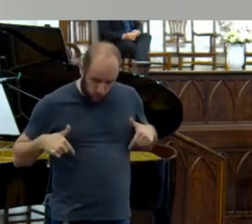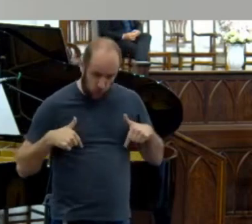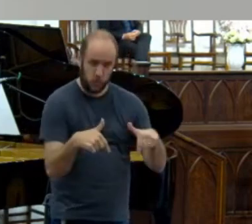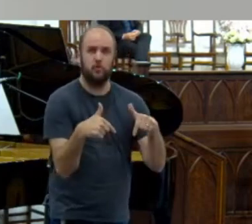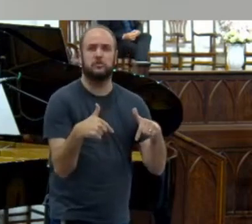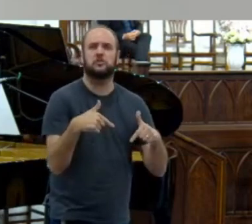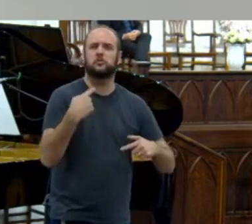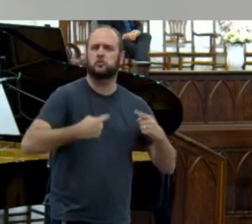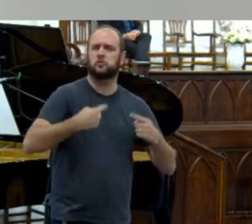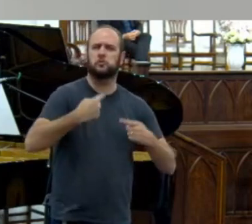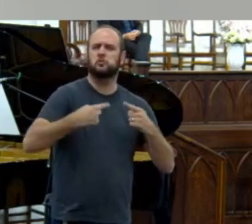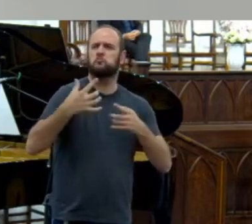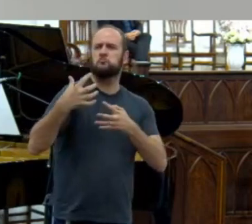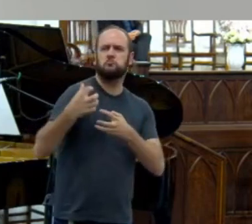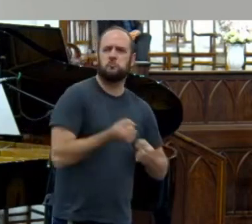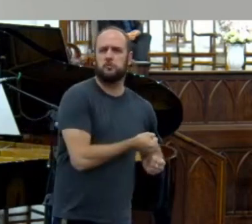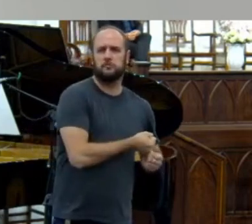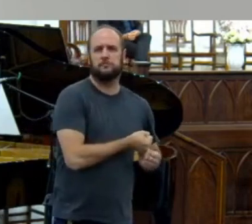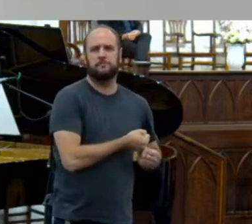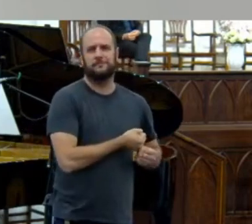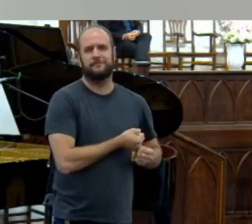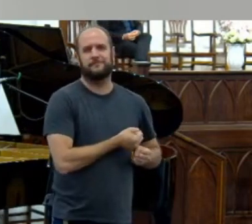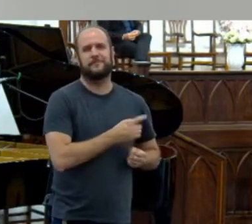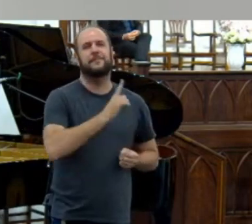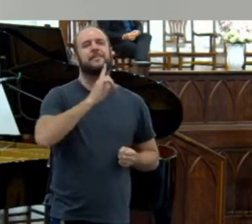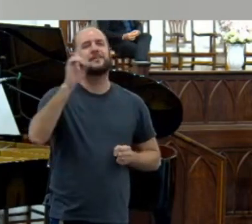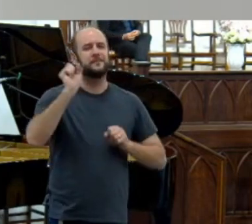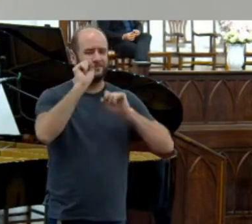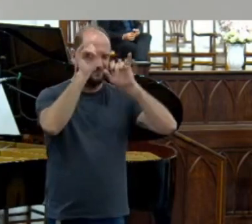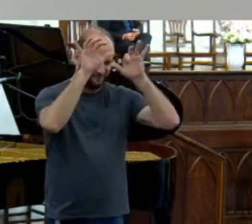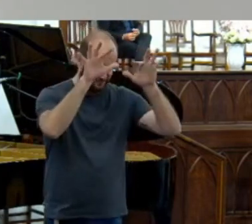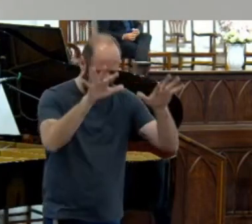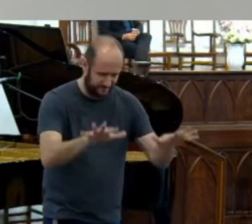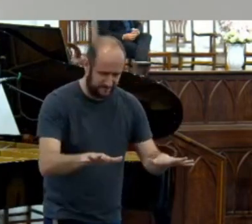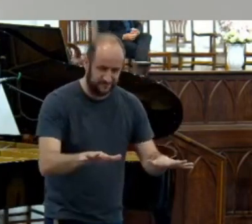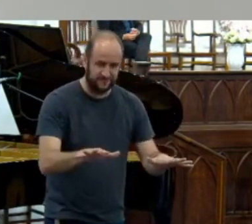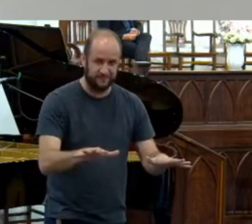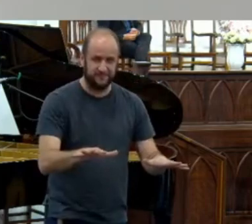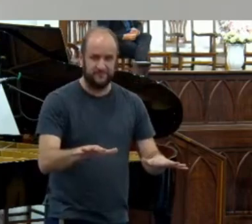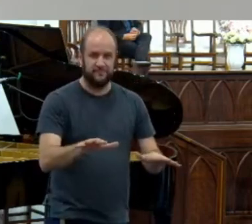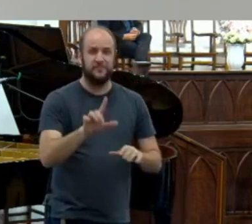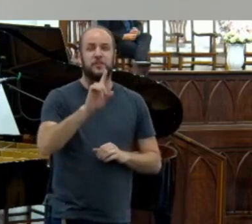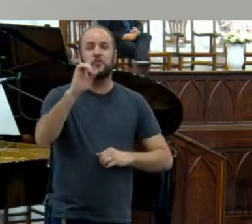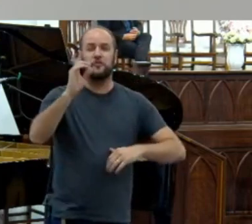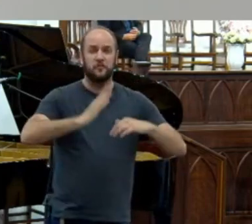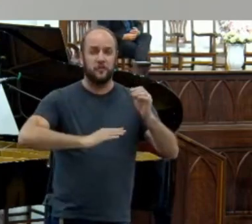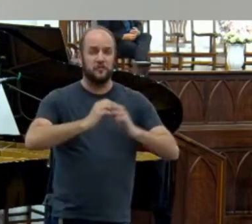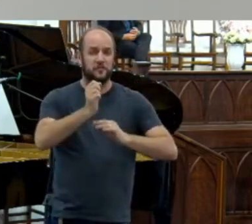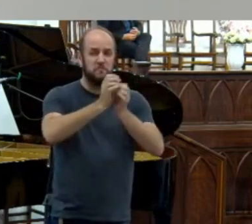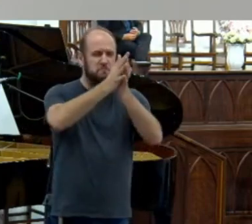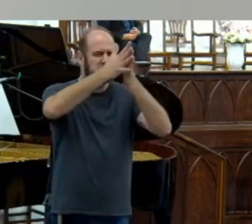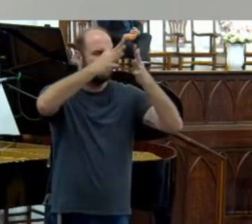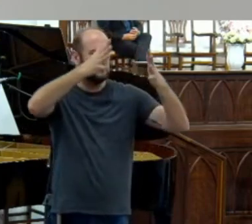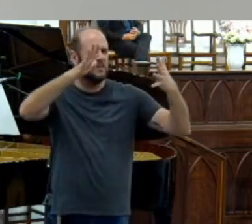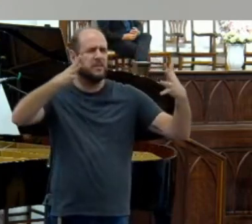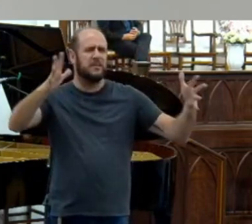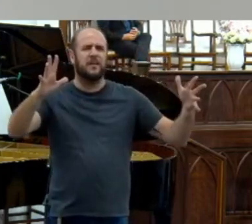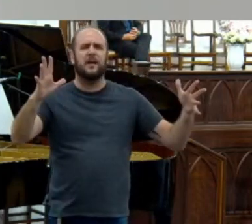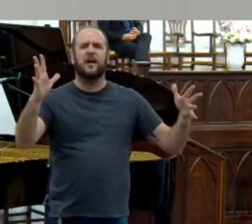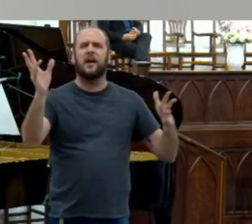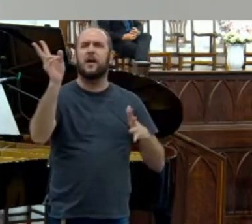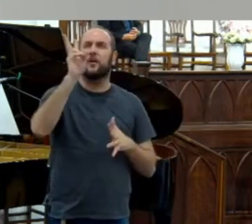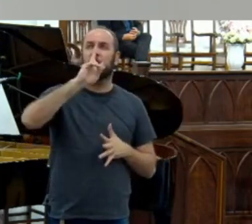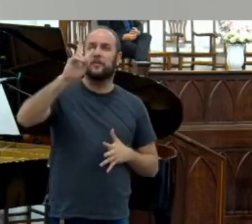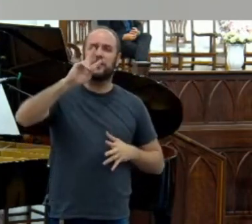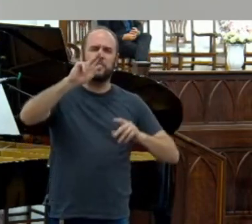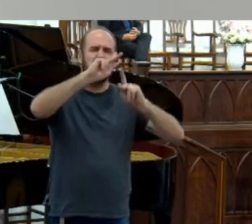com Ele. E Deus o abençoe. Deus faça resplandecer o seu rosto sobre